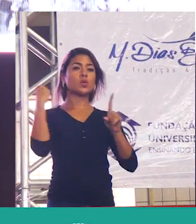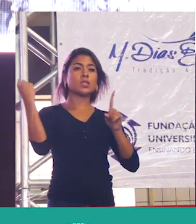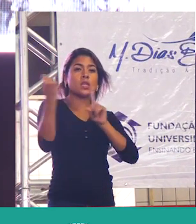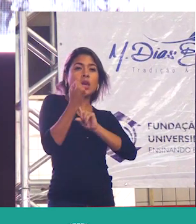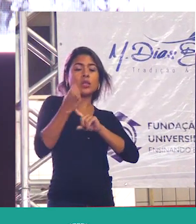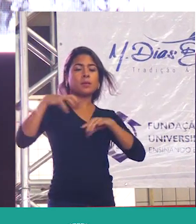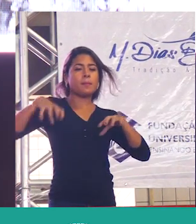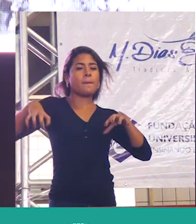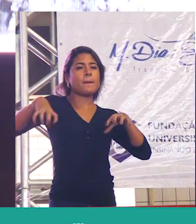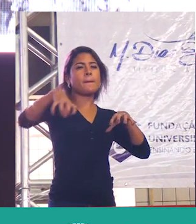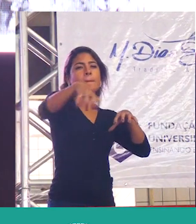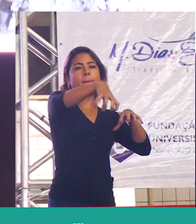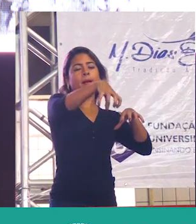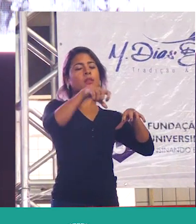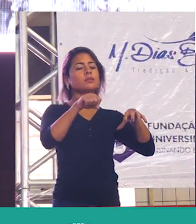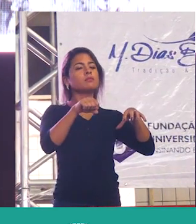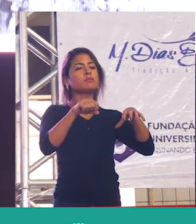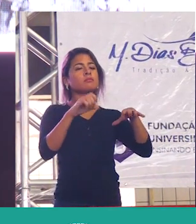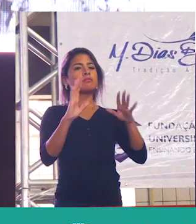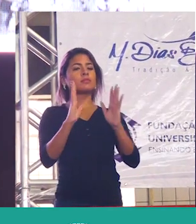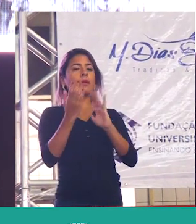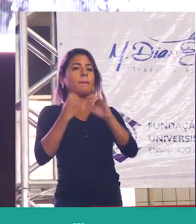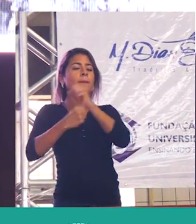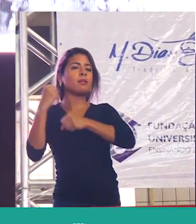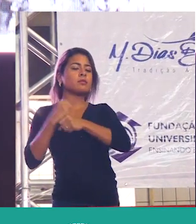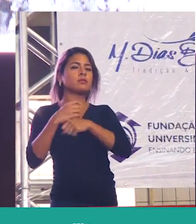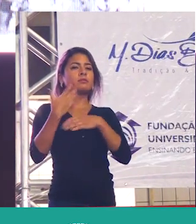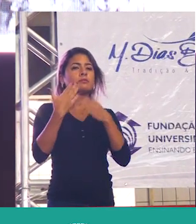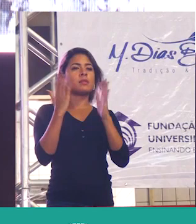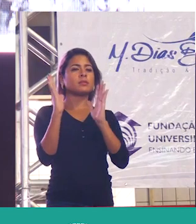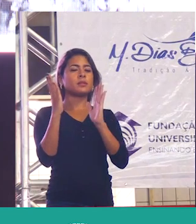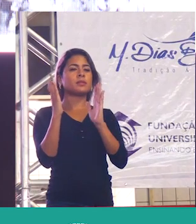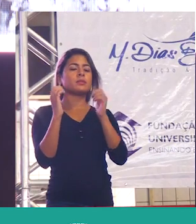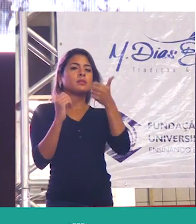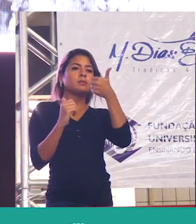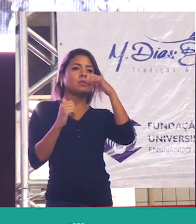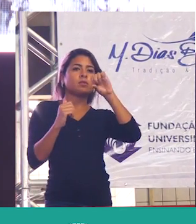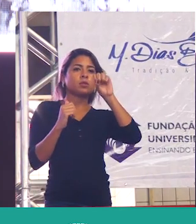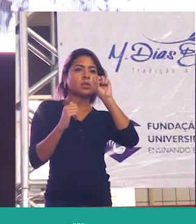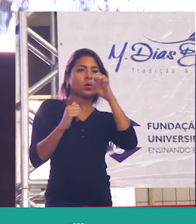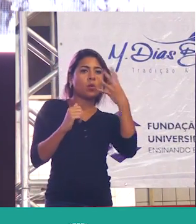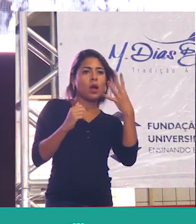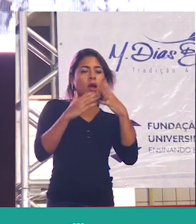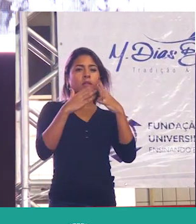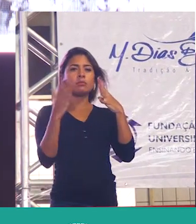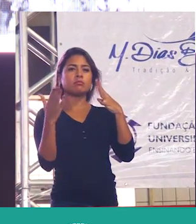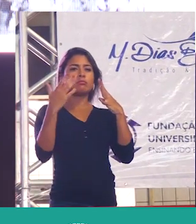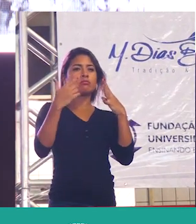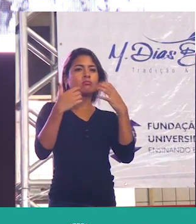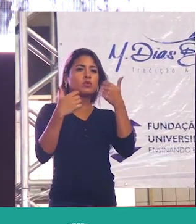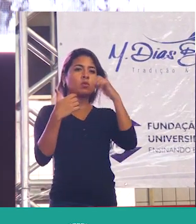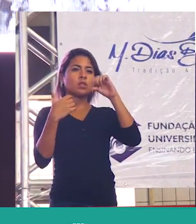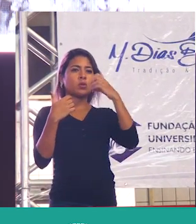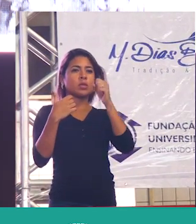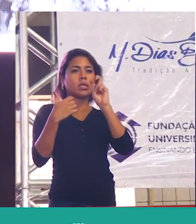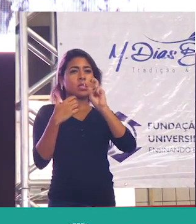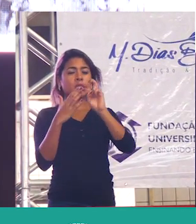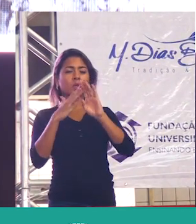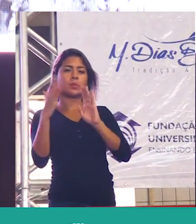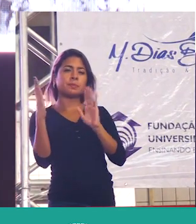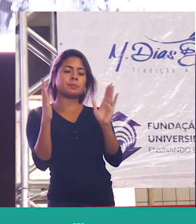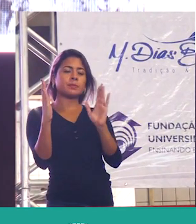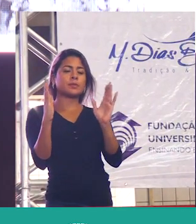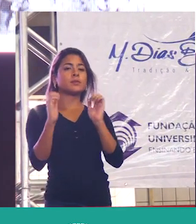sociedade, por esse período que vai de 84, 85, nas famosas diretas